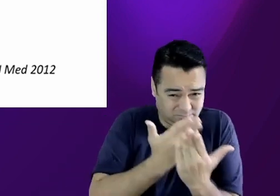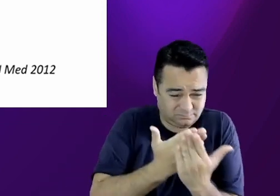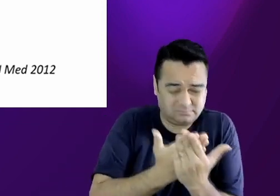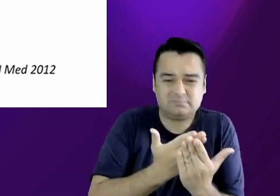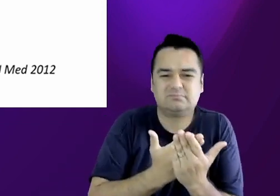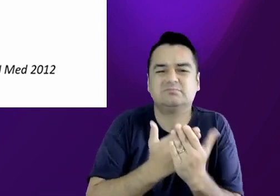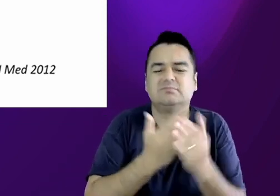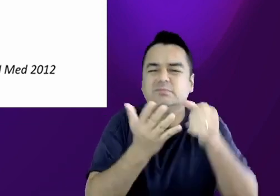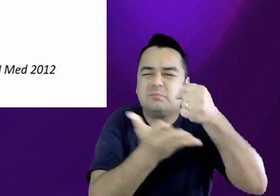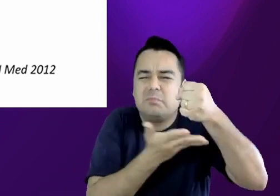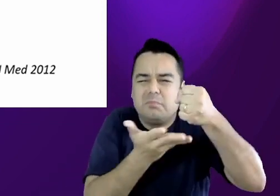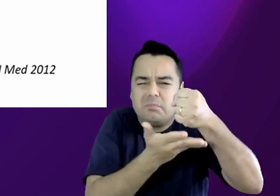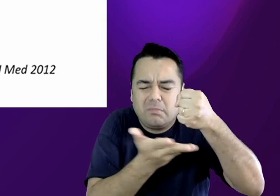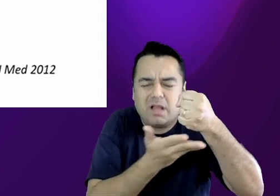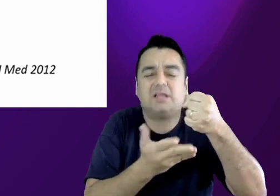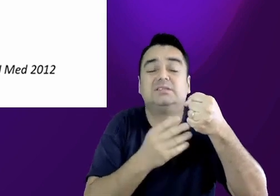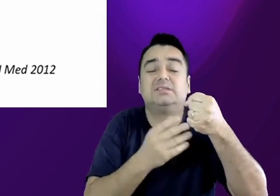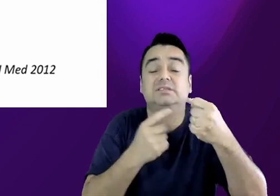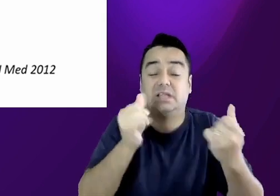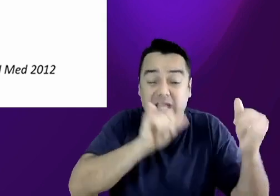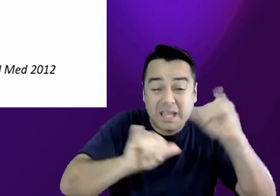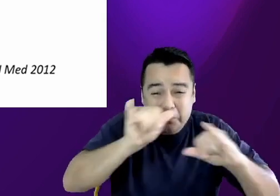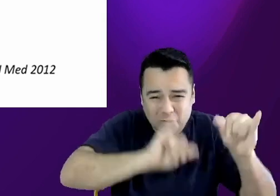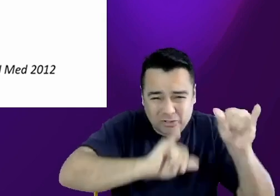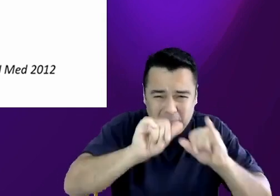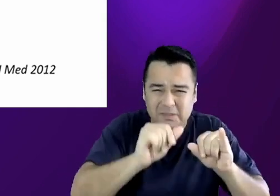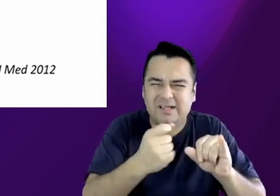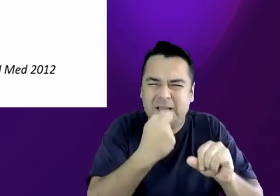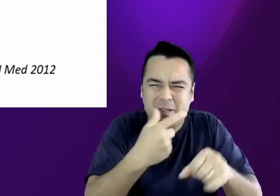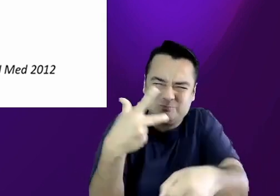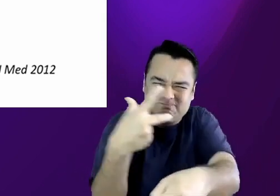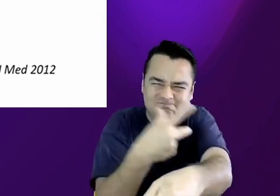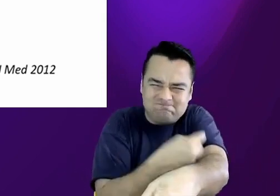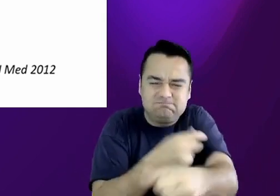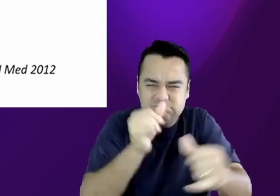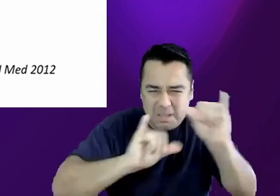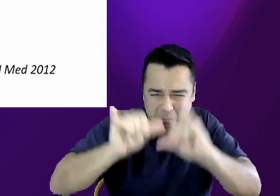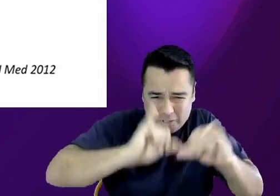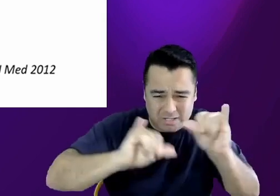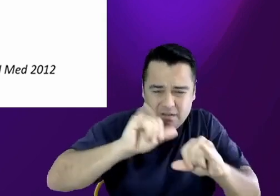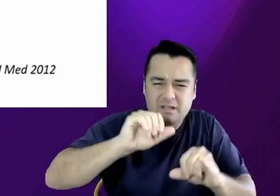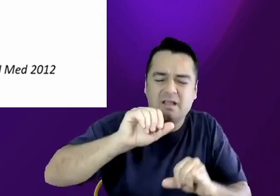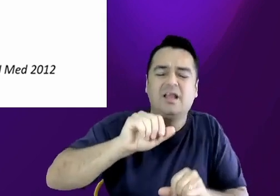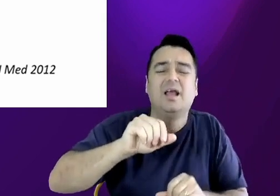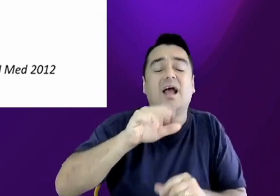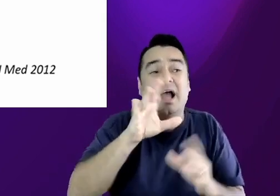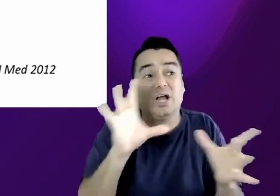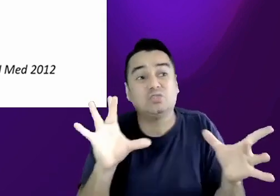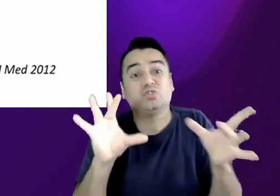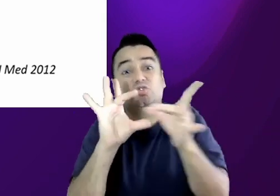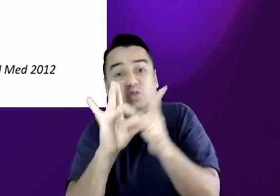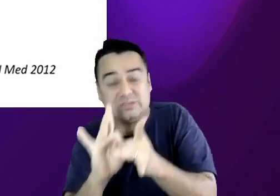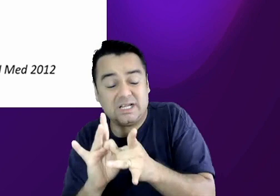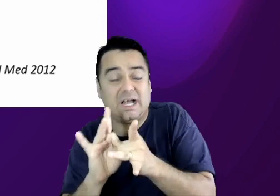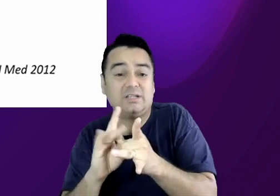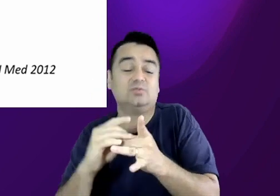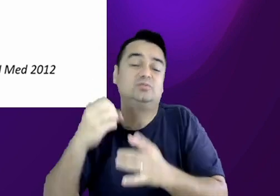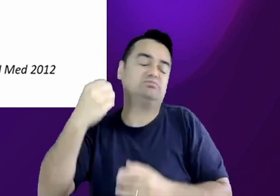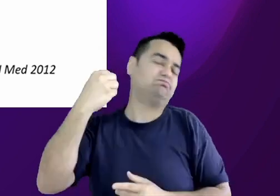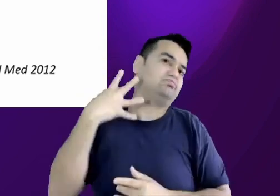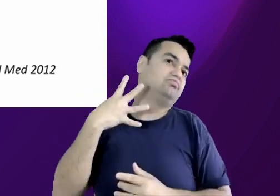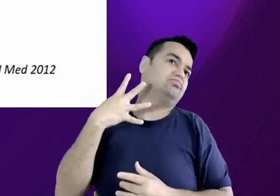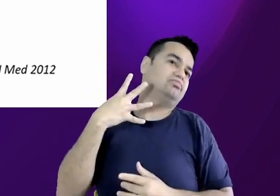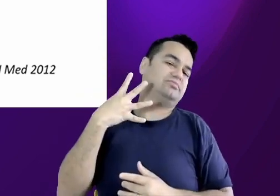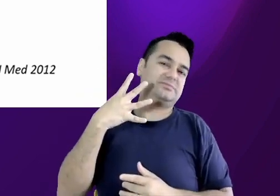da quimioterapia pré-operatória associada à radioterapia é o estudo CROSS, né? O